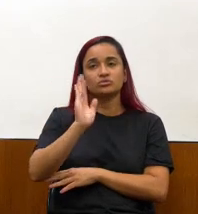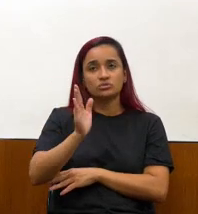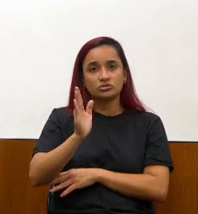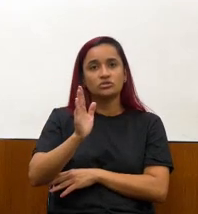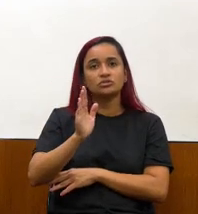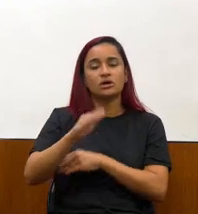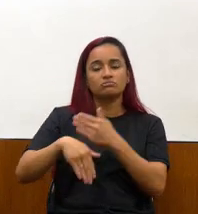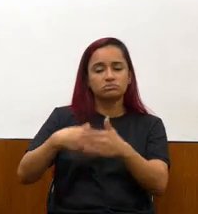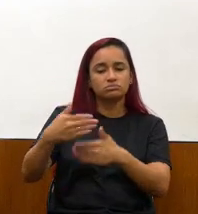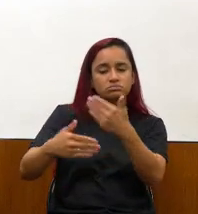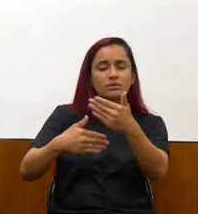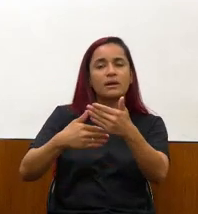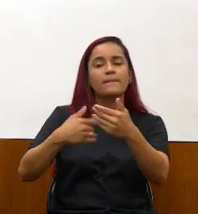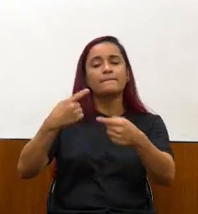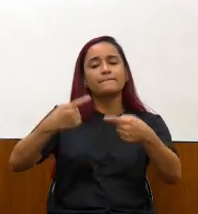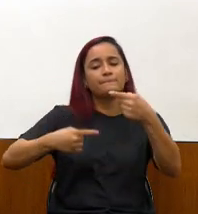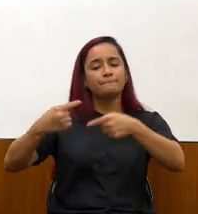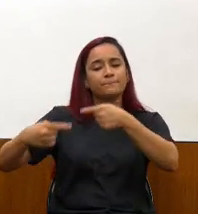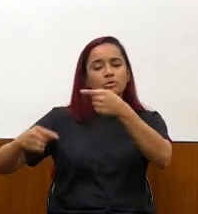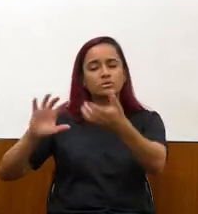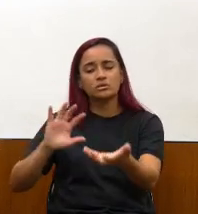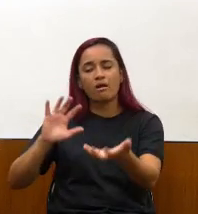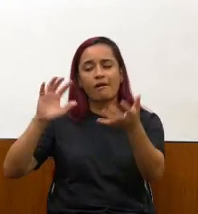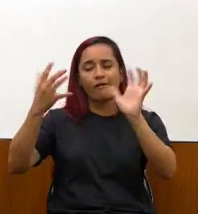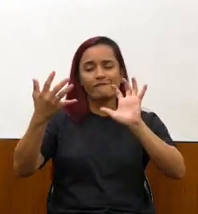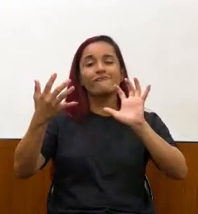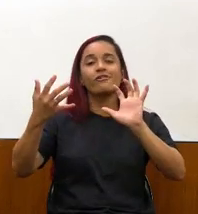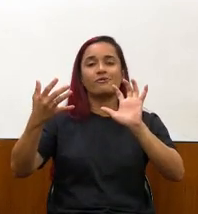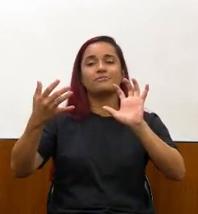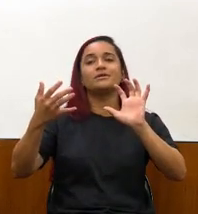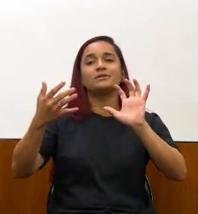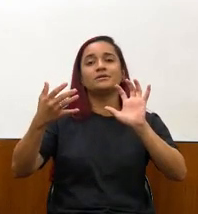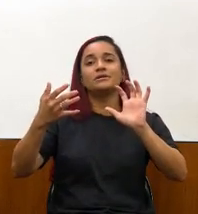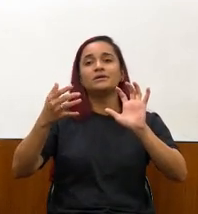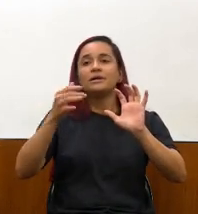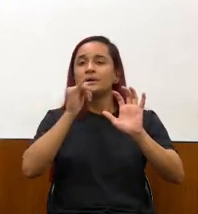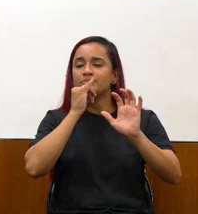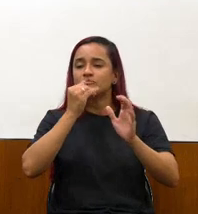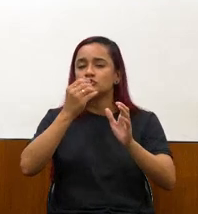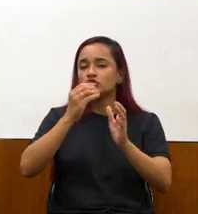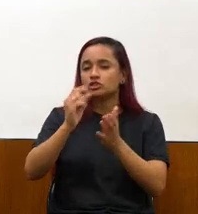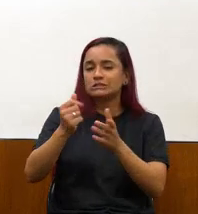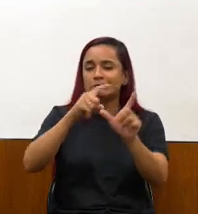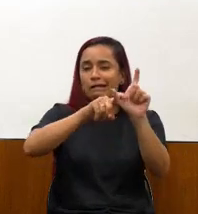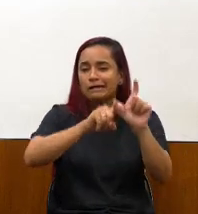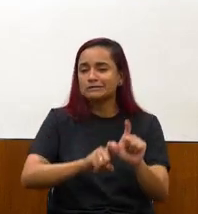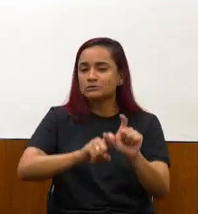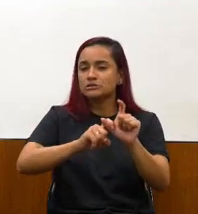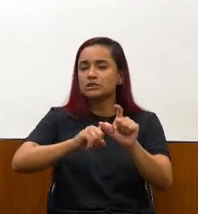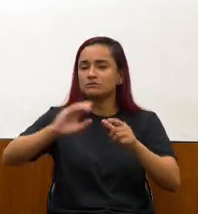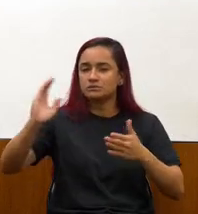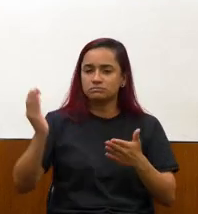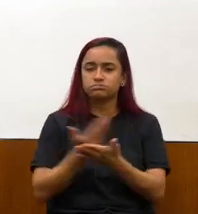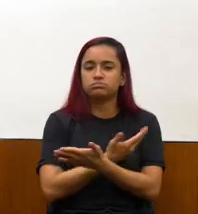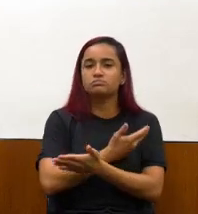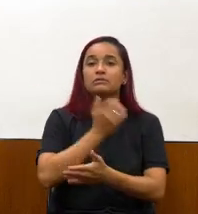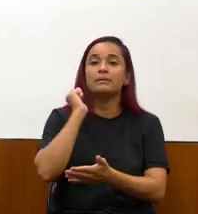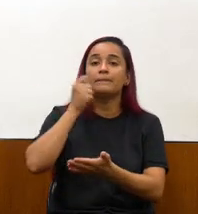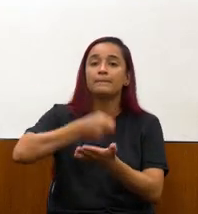políticas de reformas tributárias para abatimento de dívidas, e a gente precisa entender